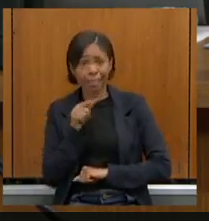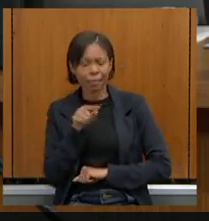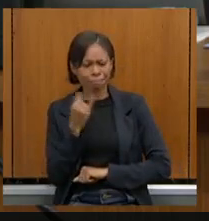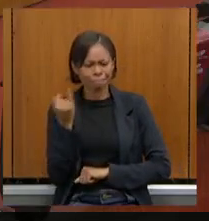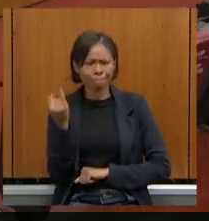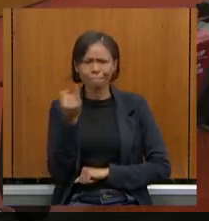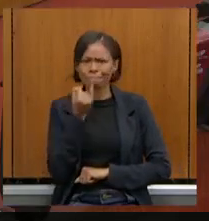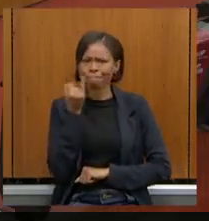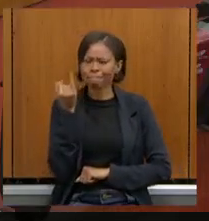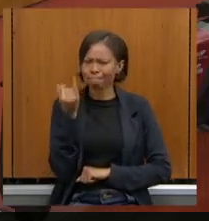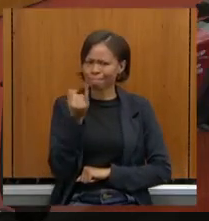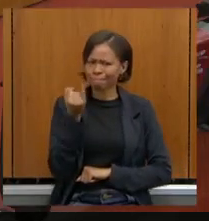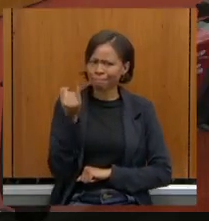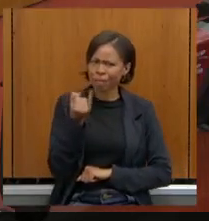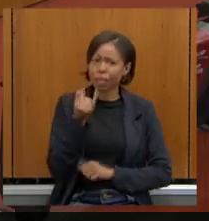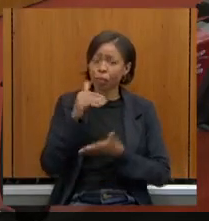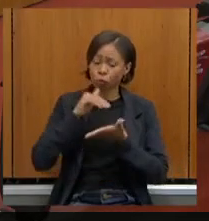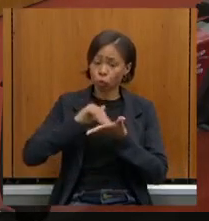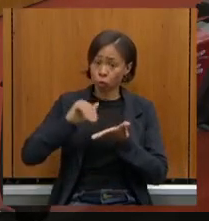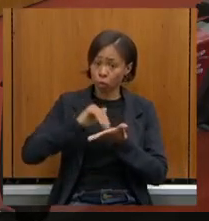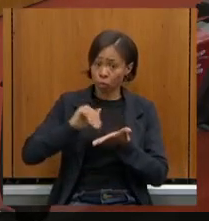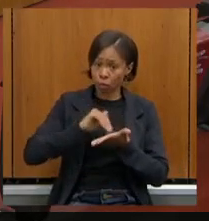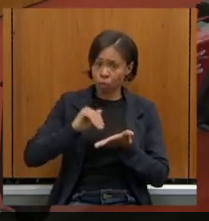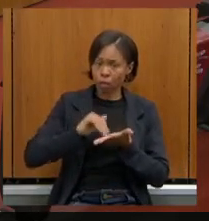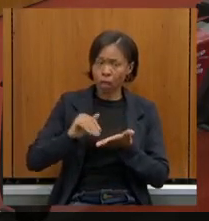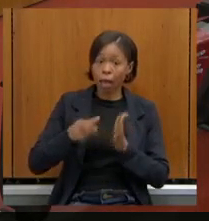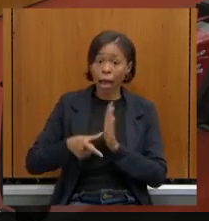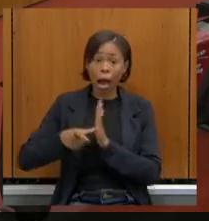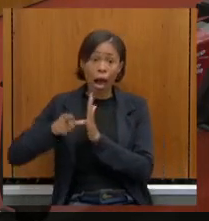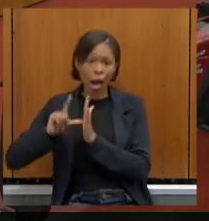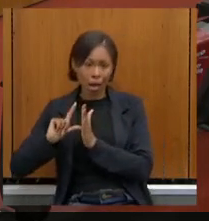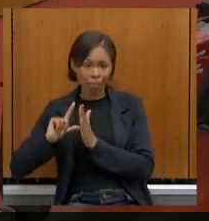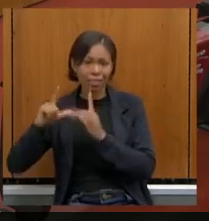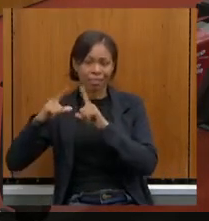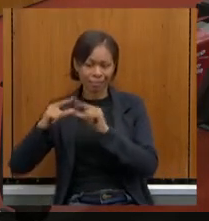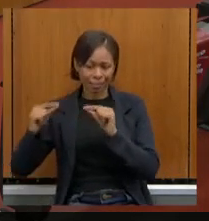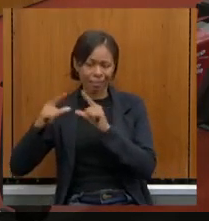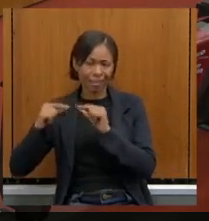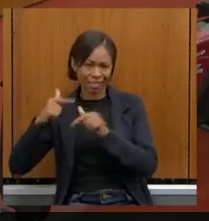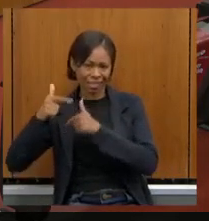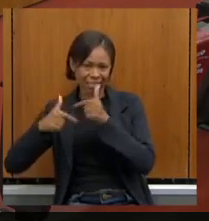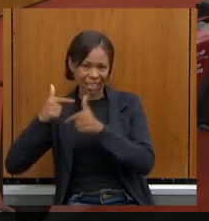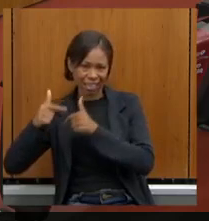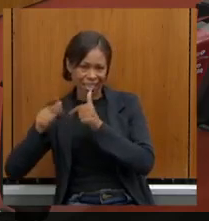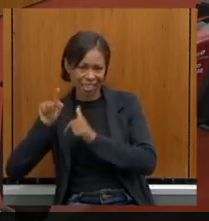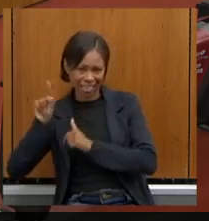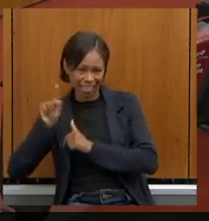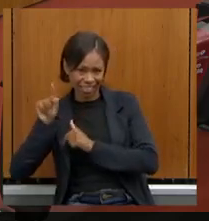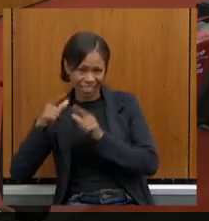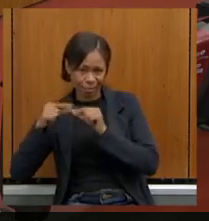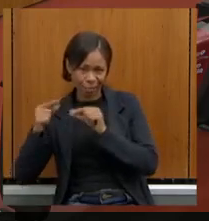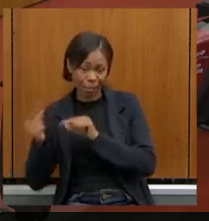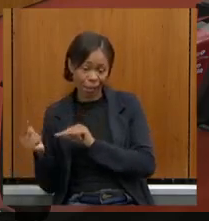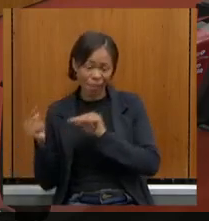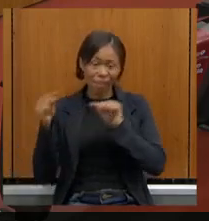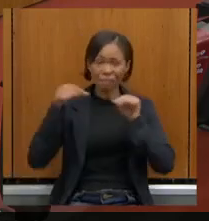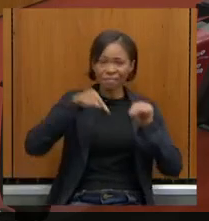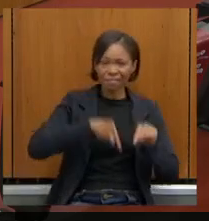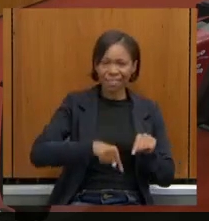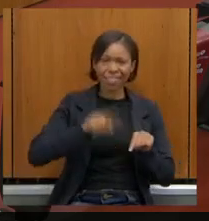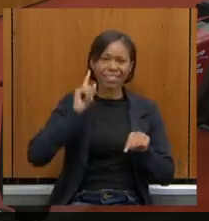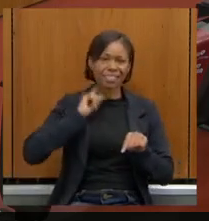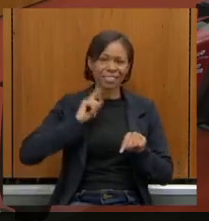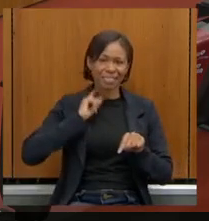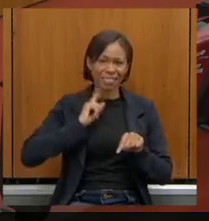essa construção do secretário que estava lá em Brasília e de repente veio para Minas Gerais, foi uma alegria para todos nós